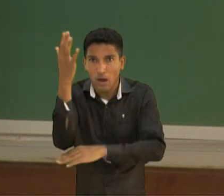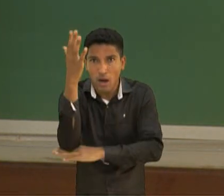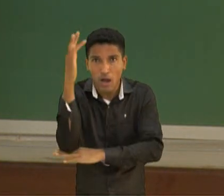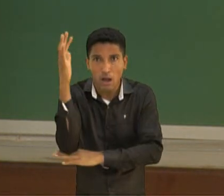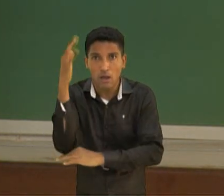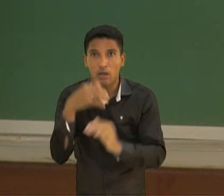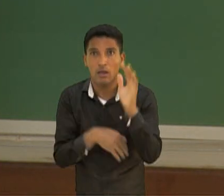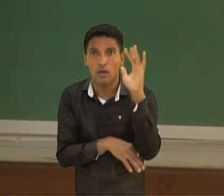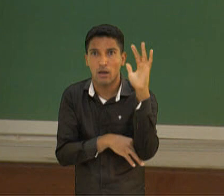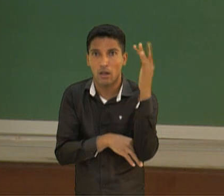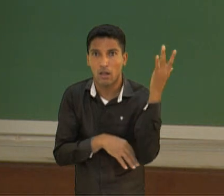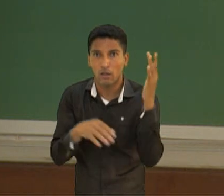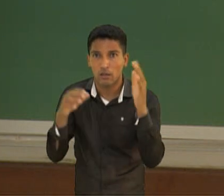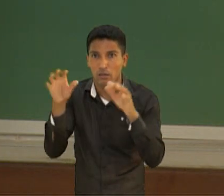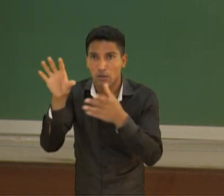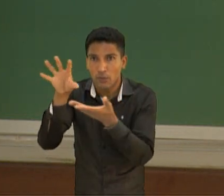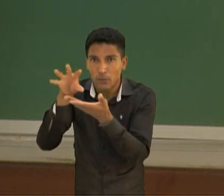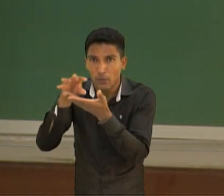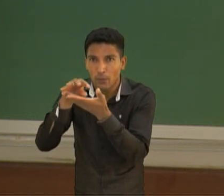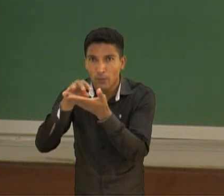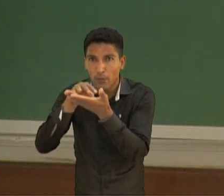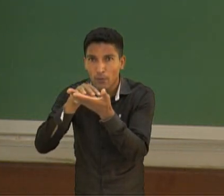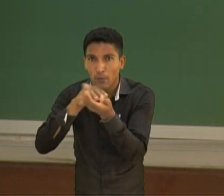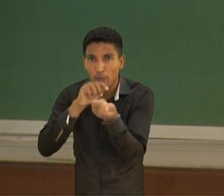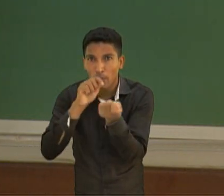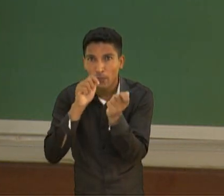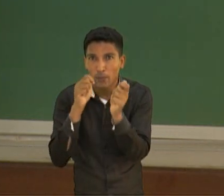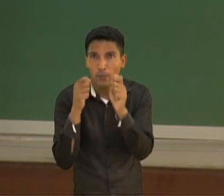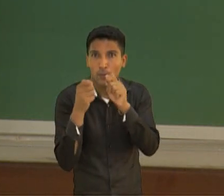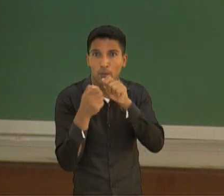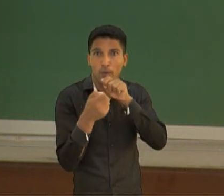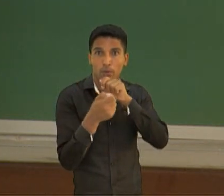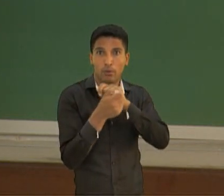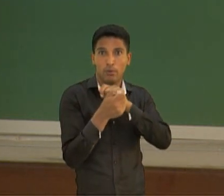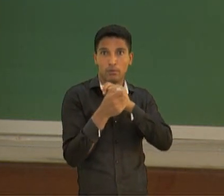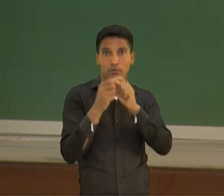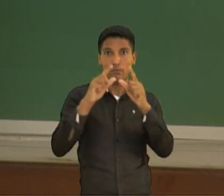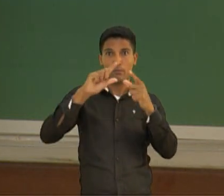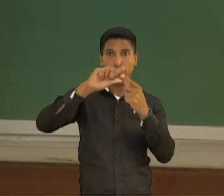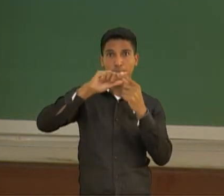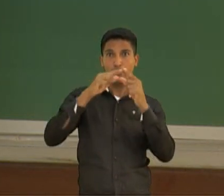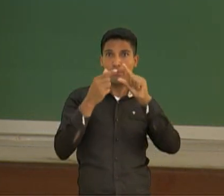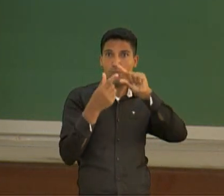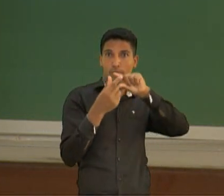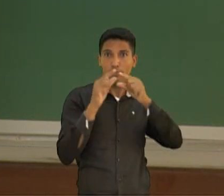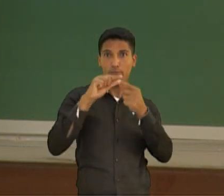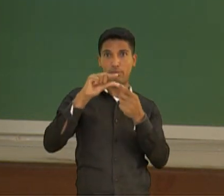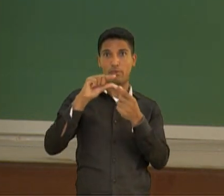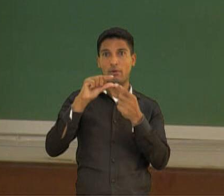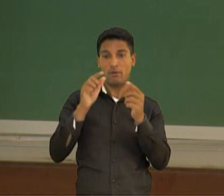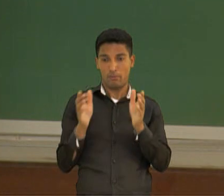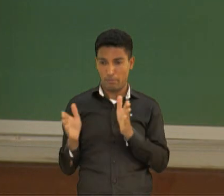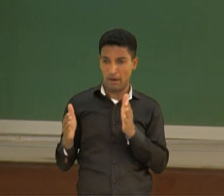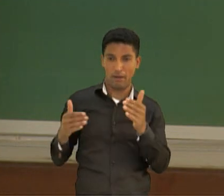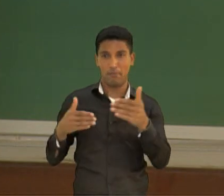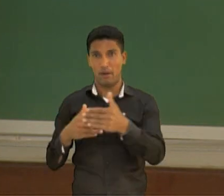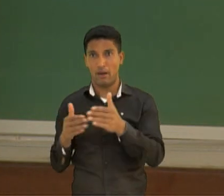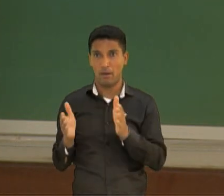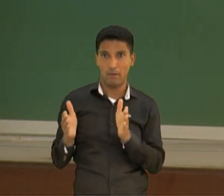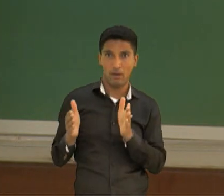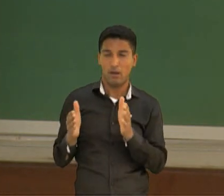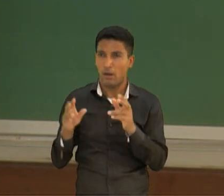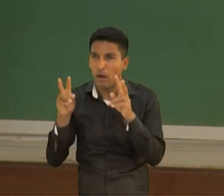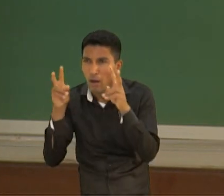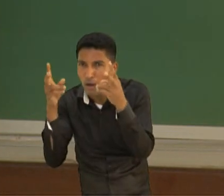você conseguir colocar geometria nela é muito interessante, é realmente só uma pessoa que tem um